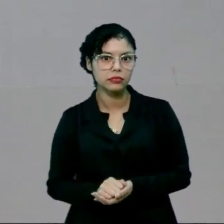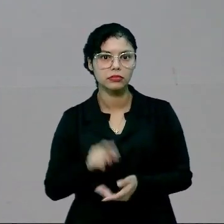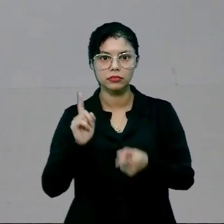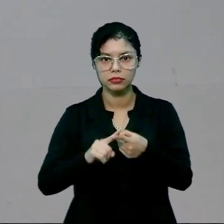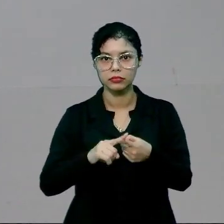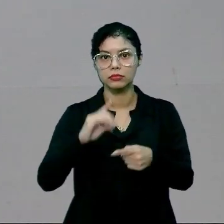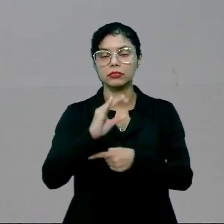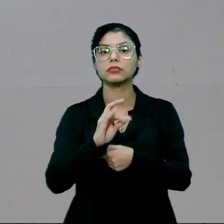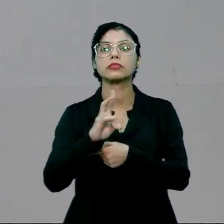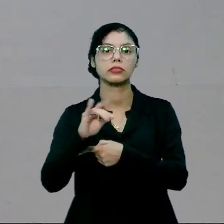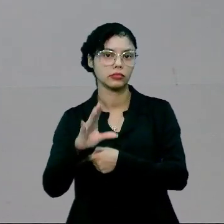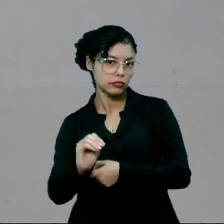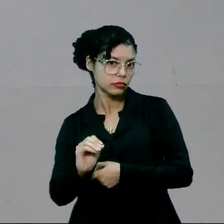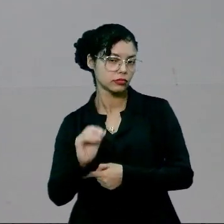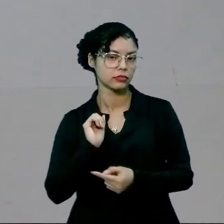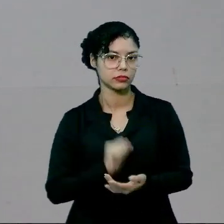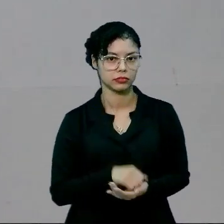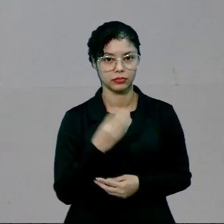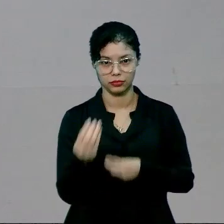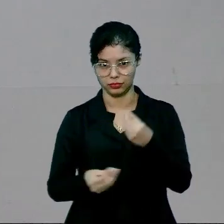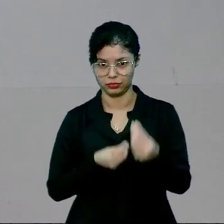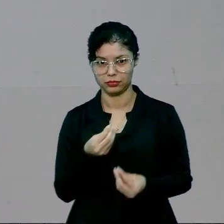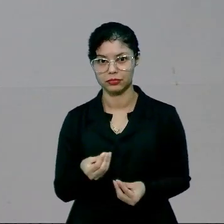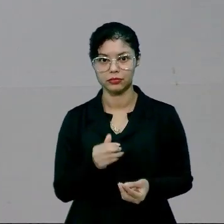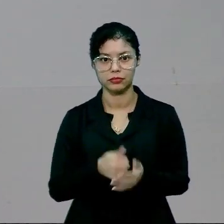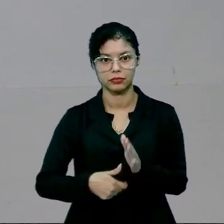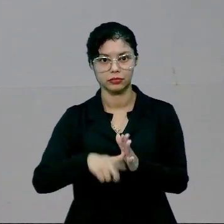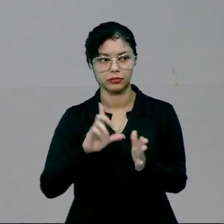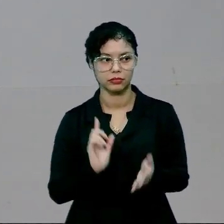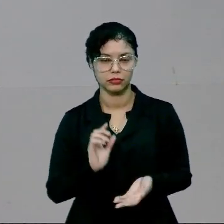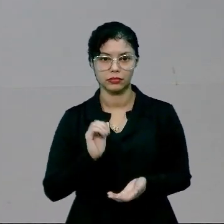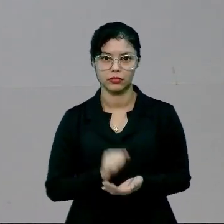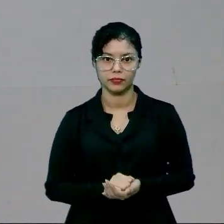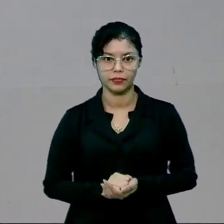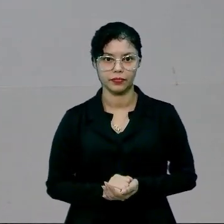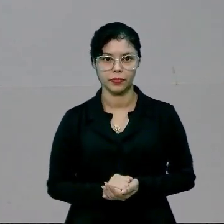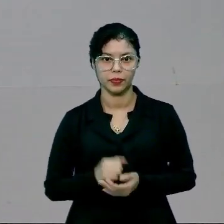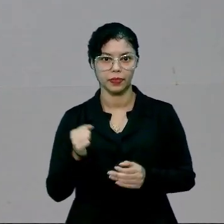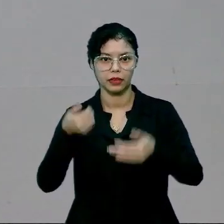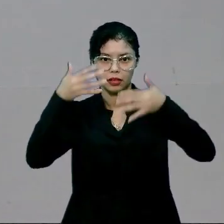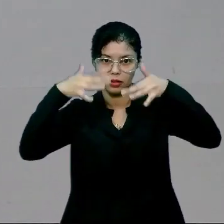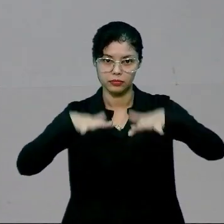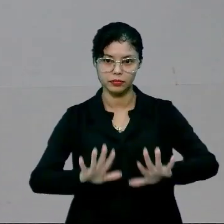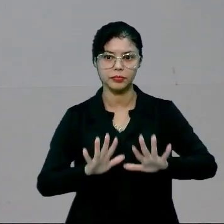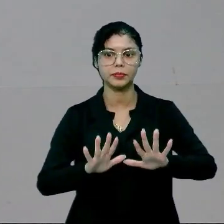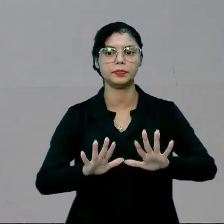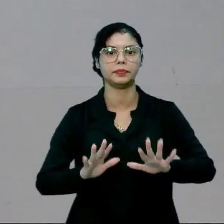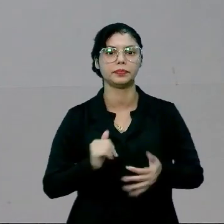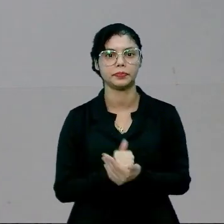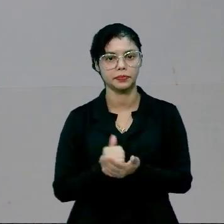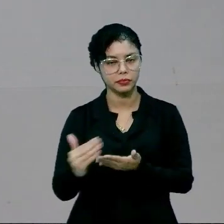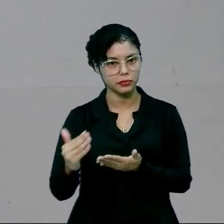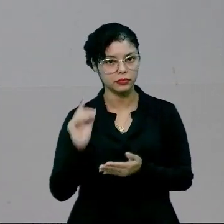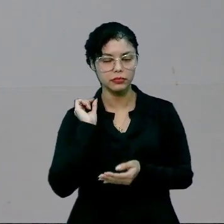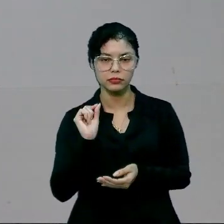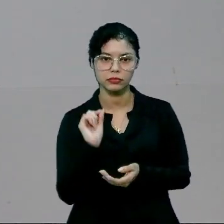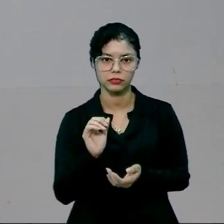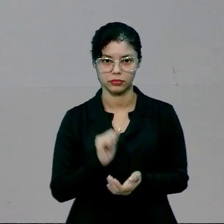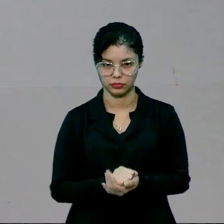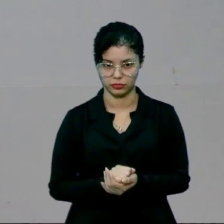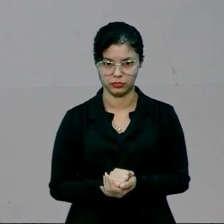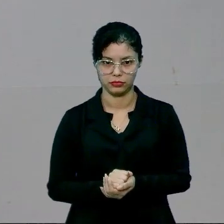nome Cortiço? Como eu falei anteriormente, as obras naturalistas, elas dão ênfase aí